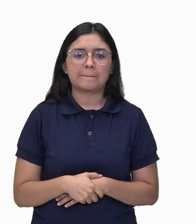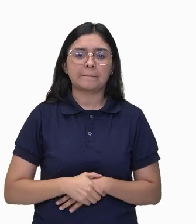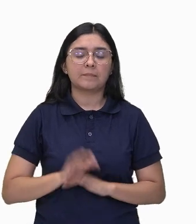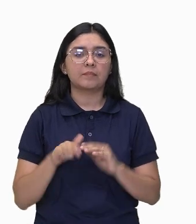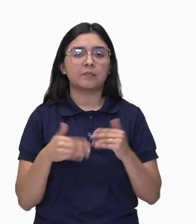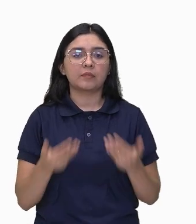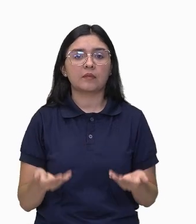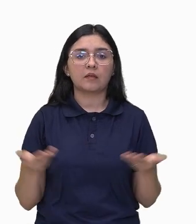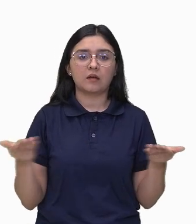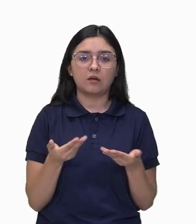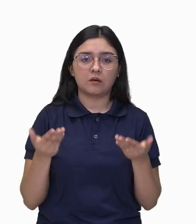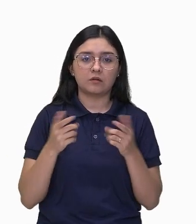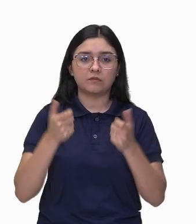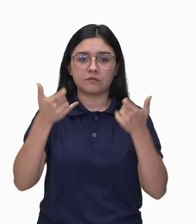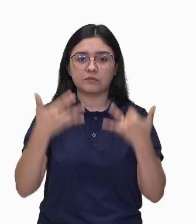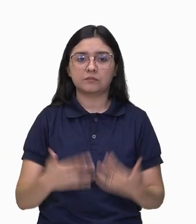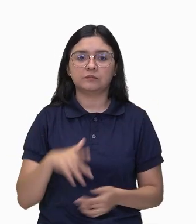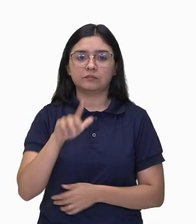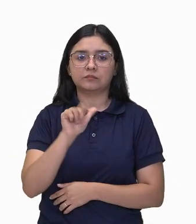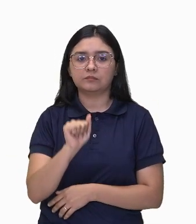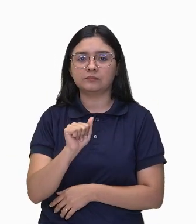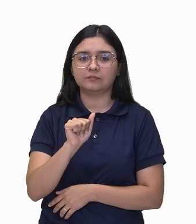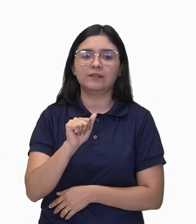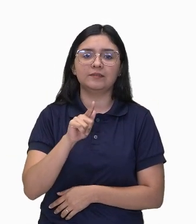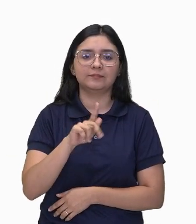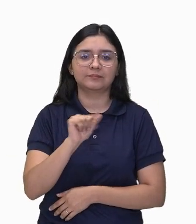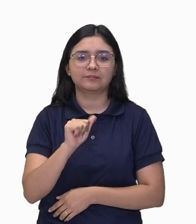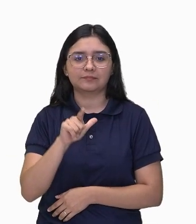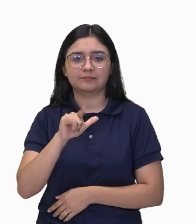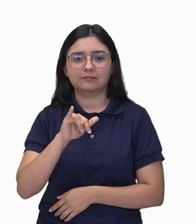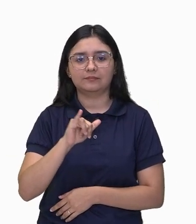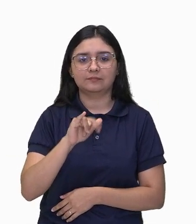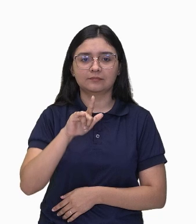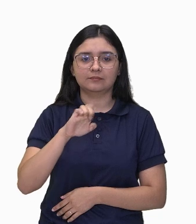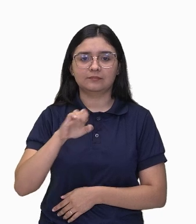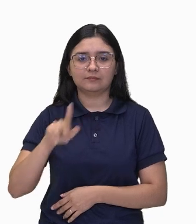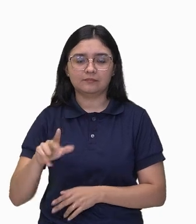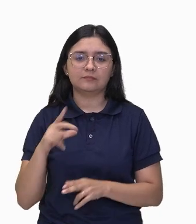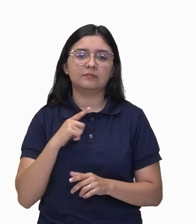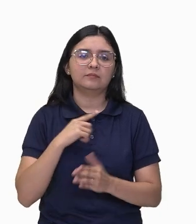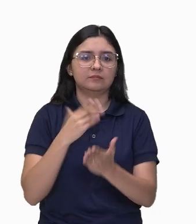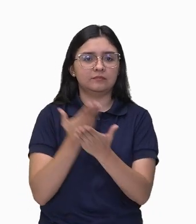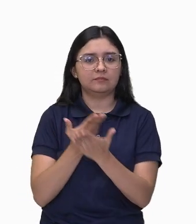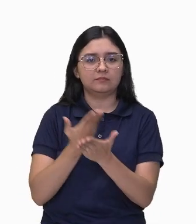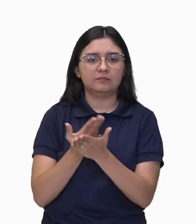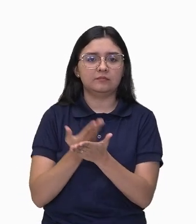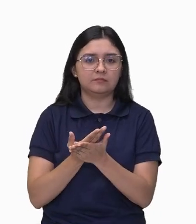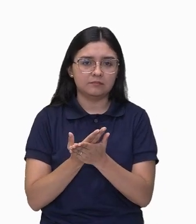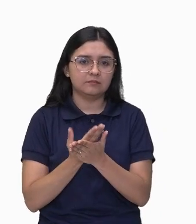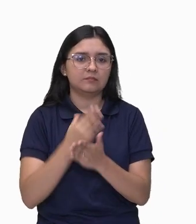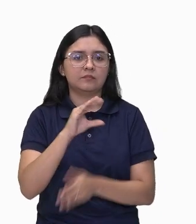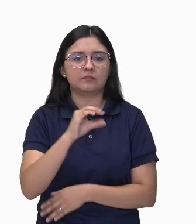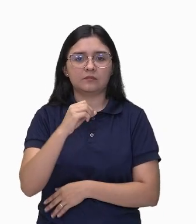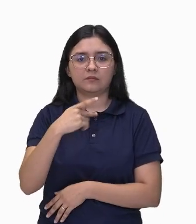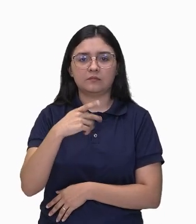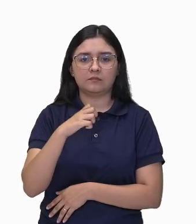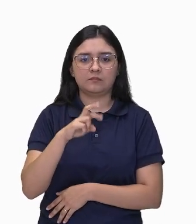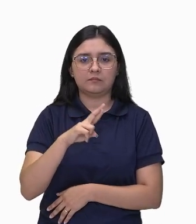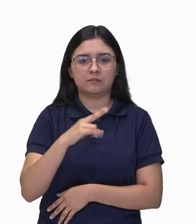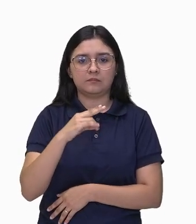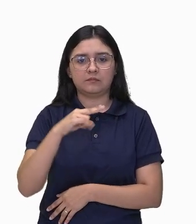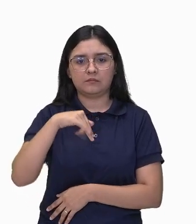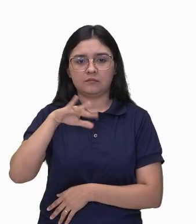Vamos falar então do grande Galileu Galilei. Aprofundou os estudos de Copérnico, descobriu os anéis de